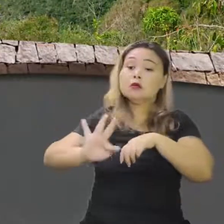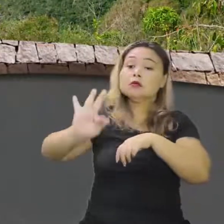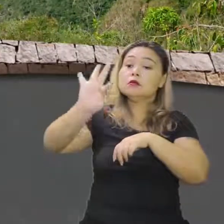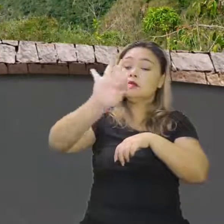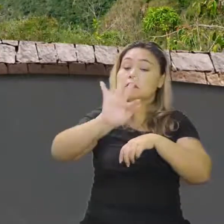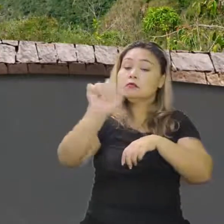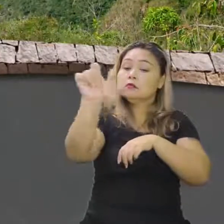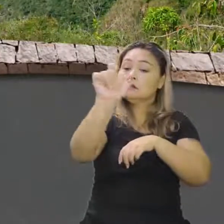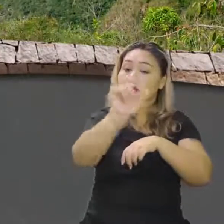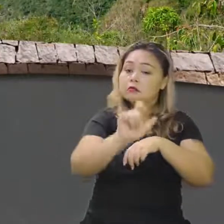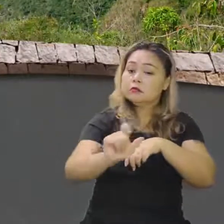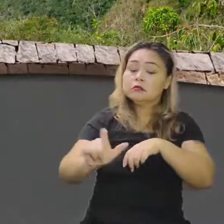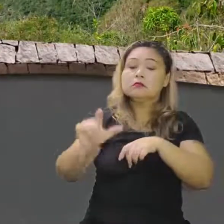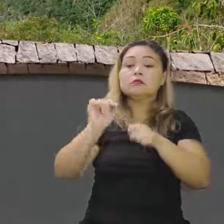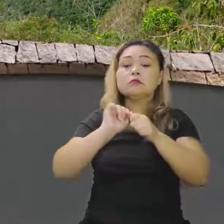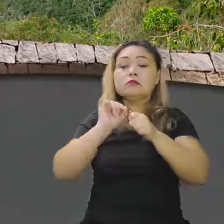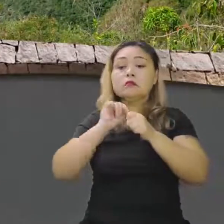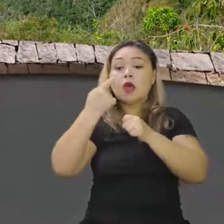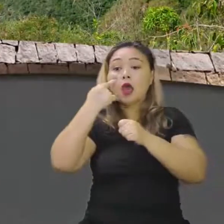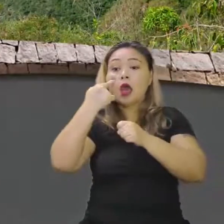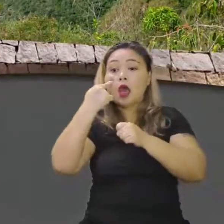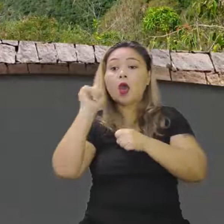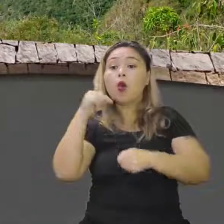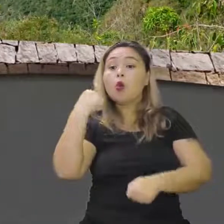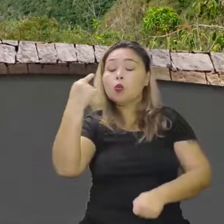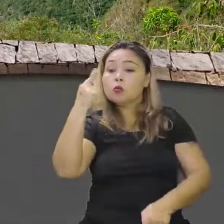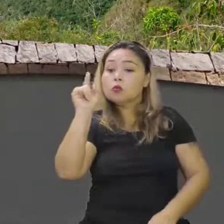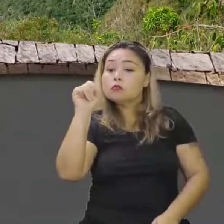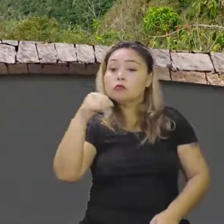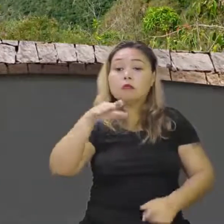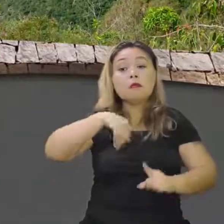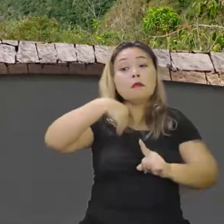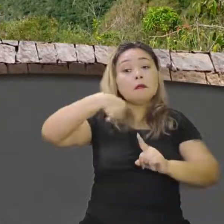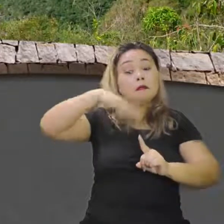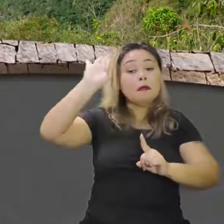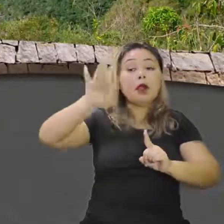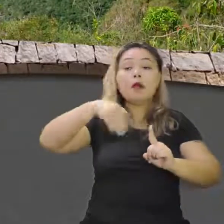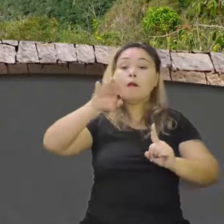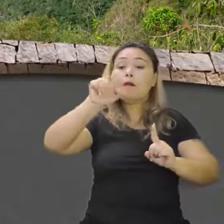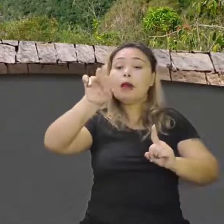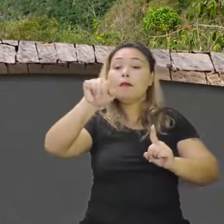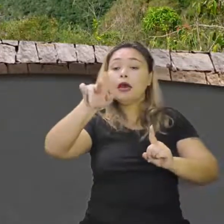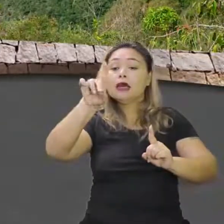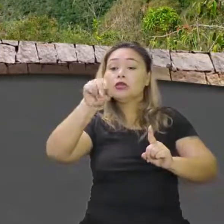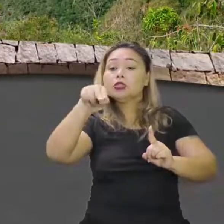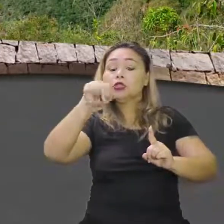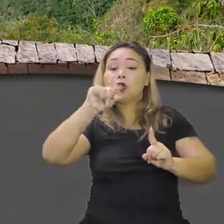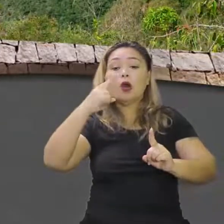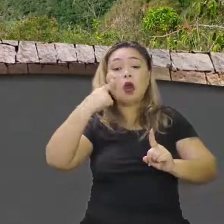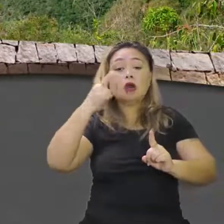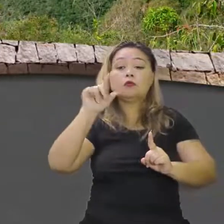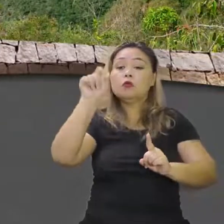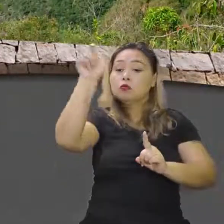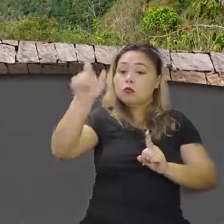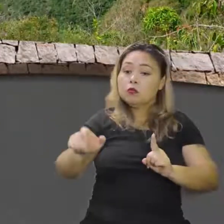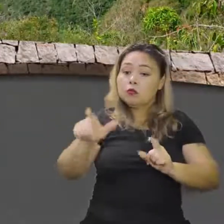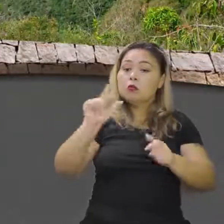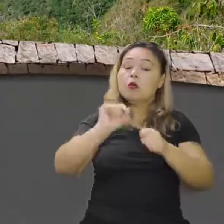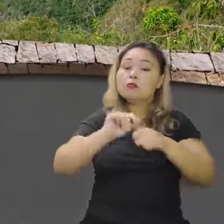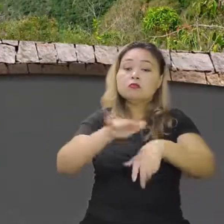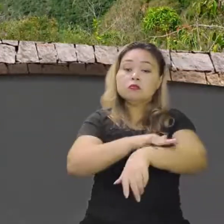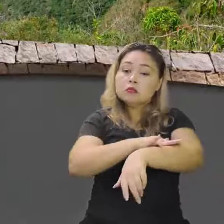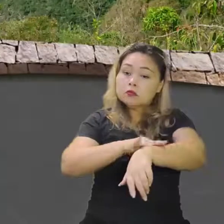E se destacaram os barbardianos, por exemplo, na construção da estrada de ferro Madeira